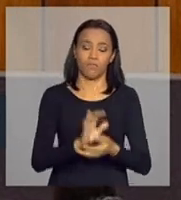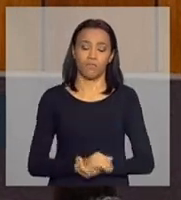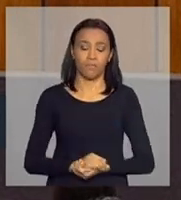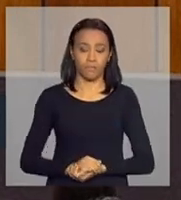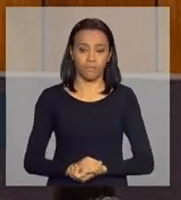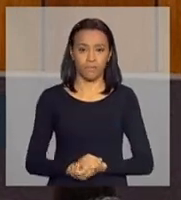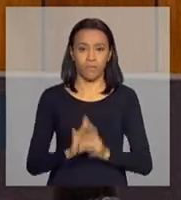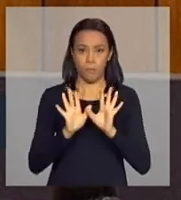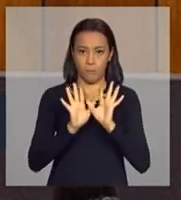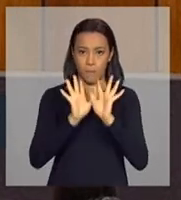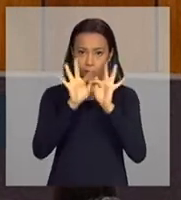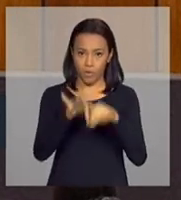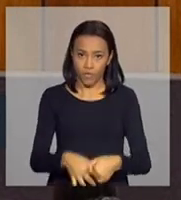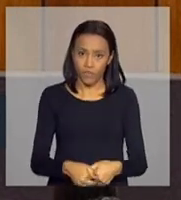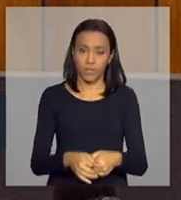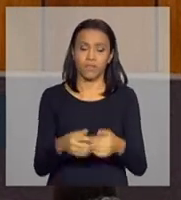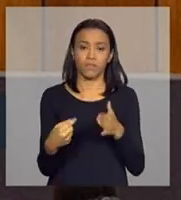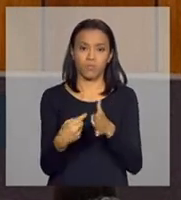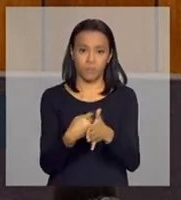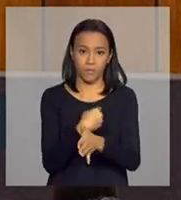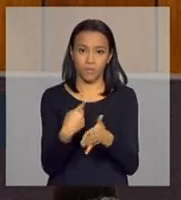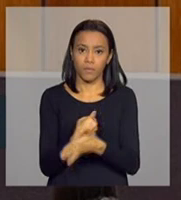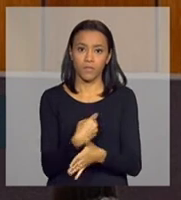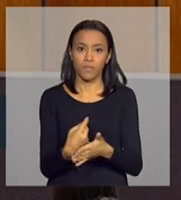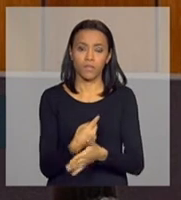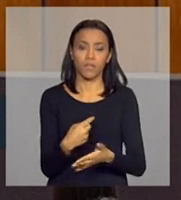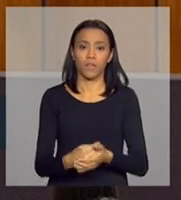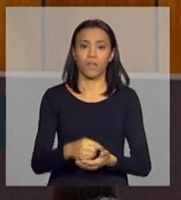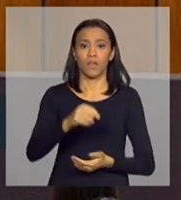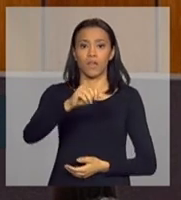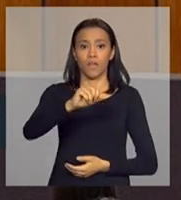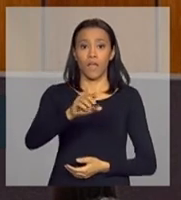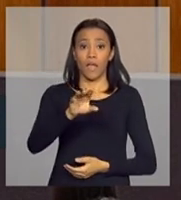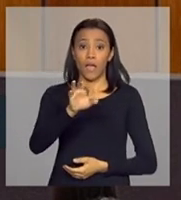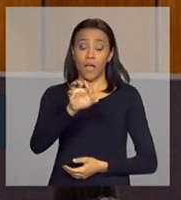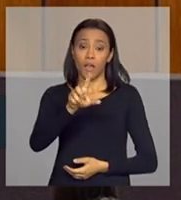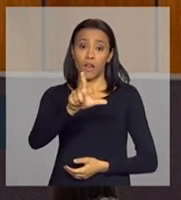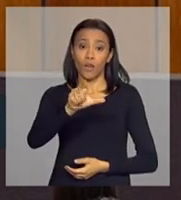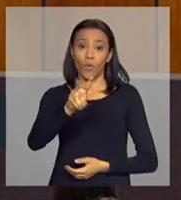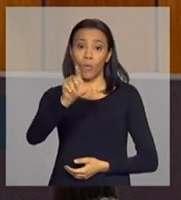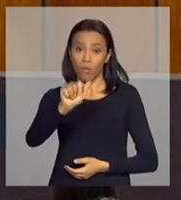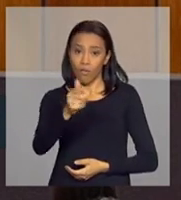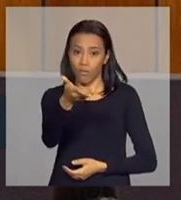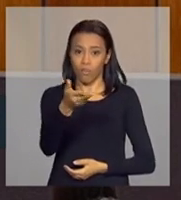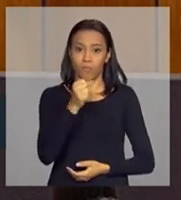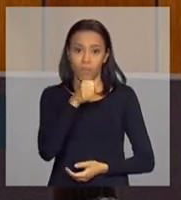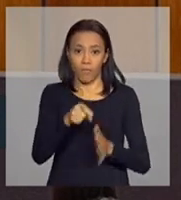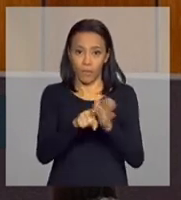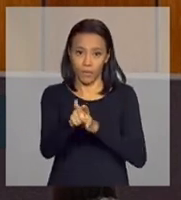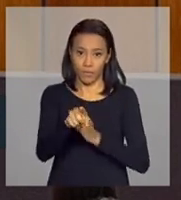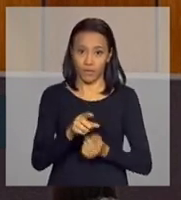nem parece a raça série proveitosa de perguntas Edla Lula do Brasil econômico